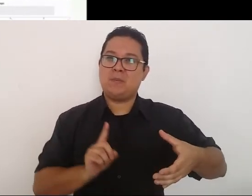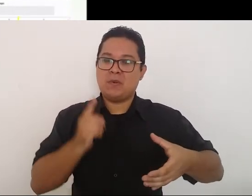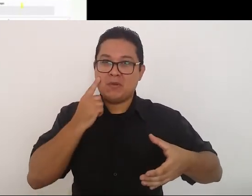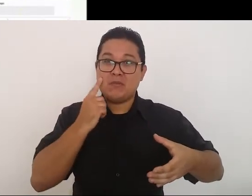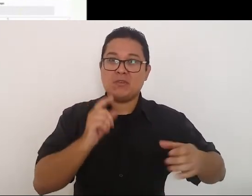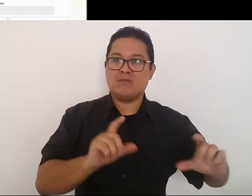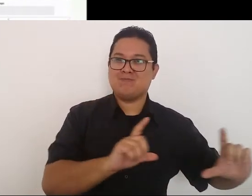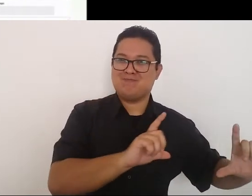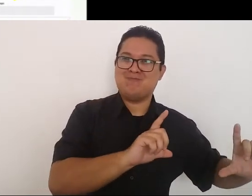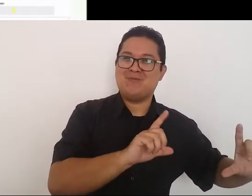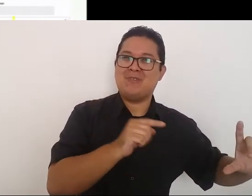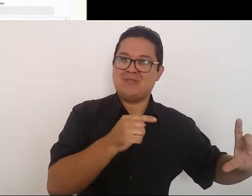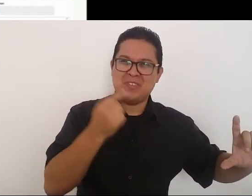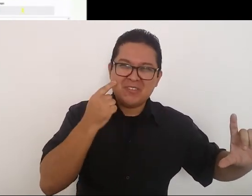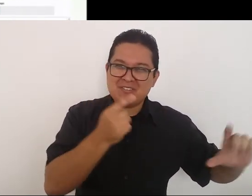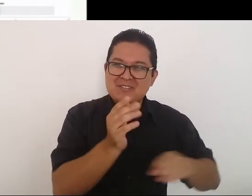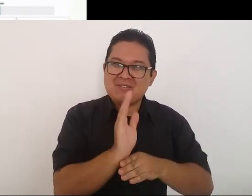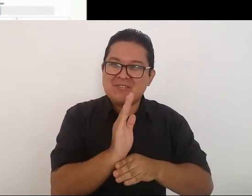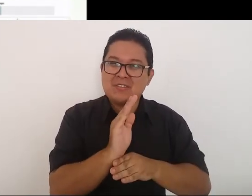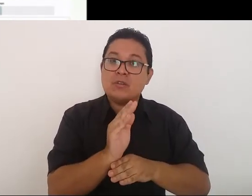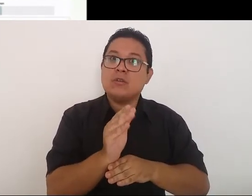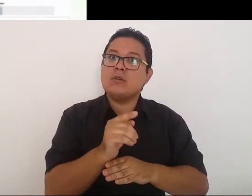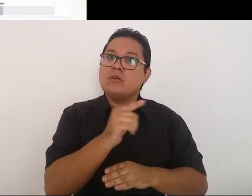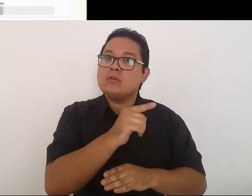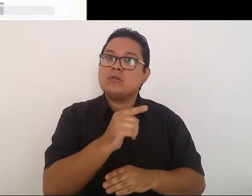ó. Tá acompanhando?